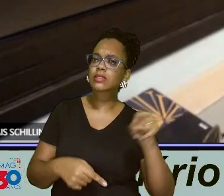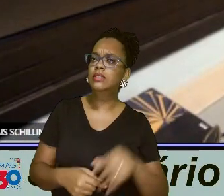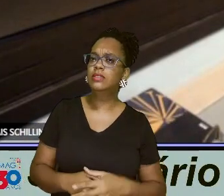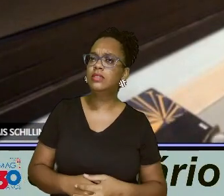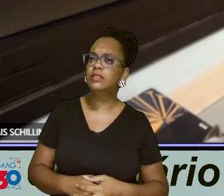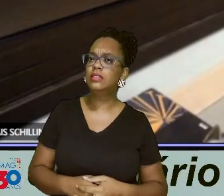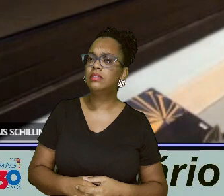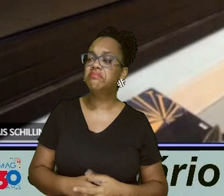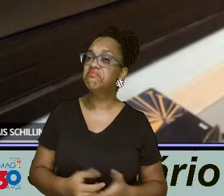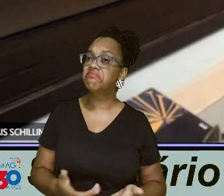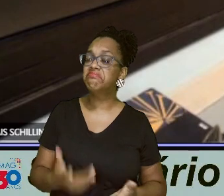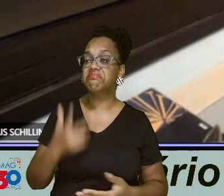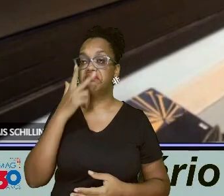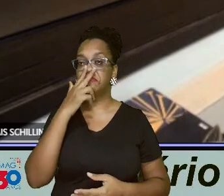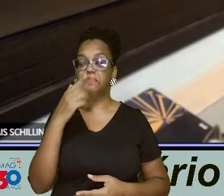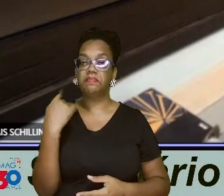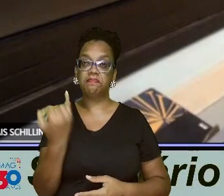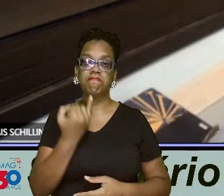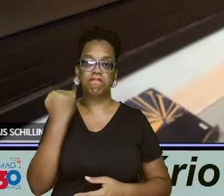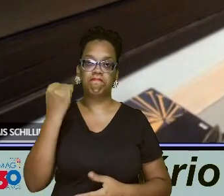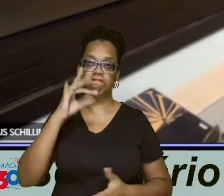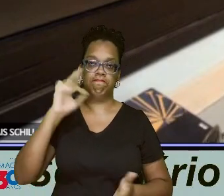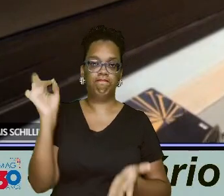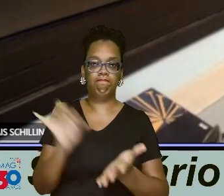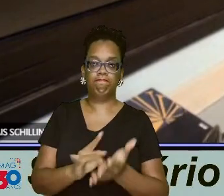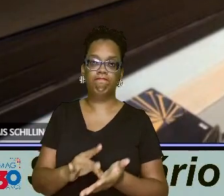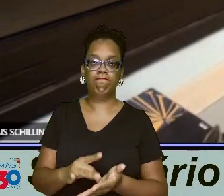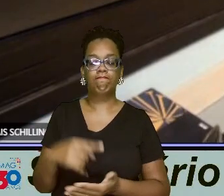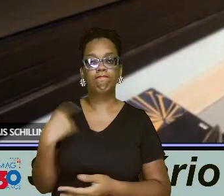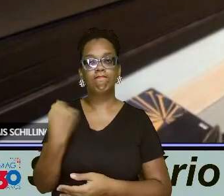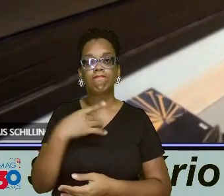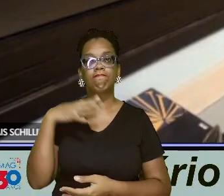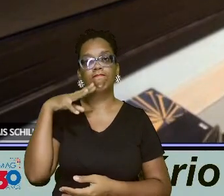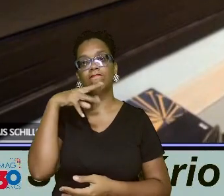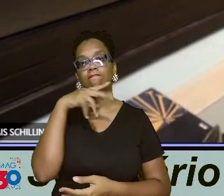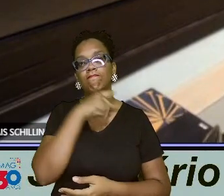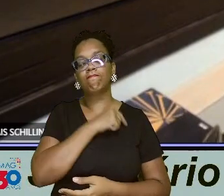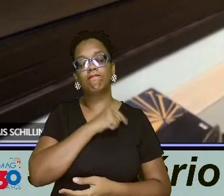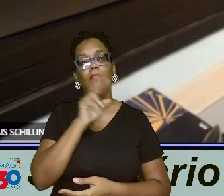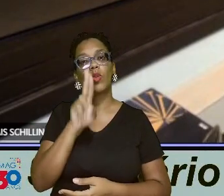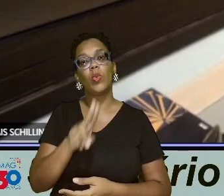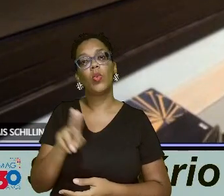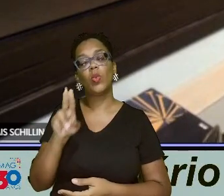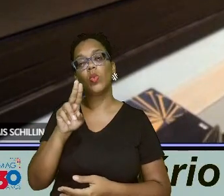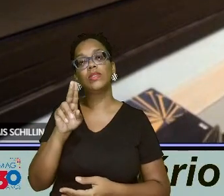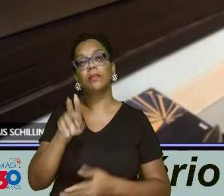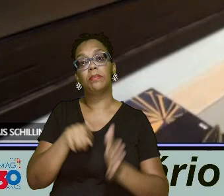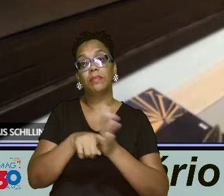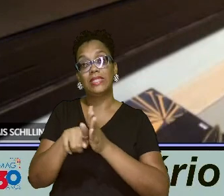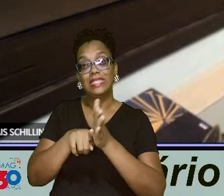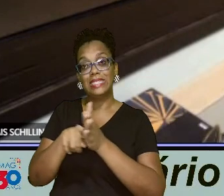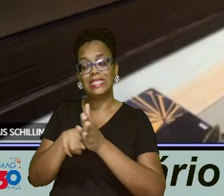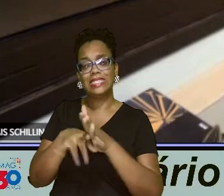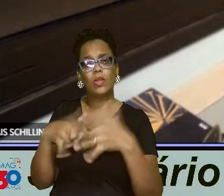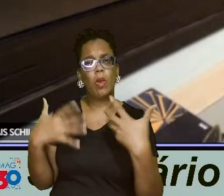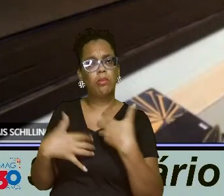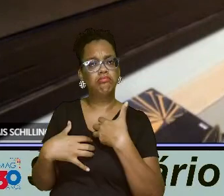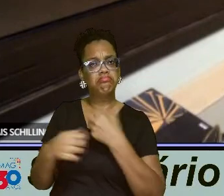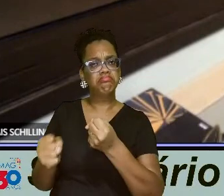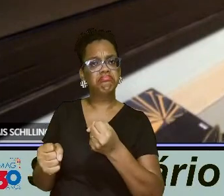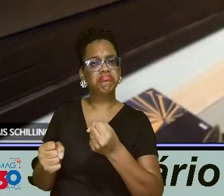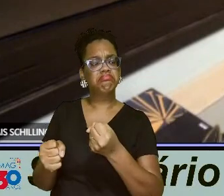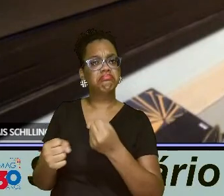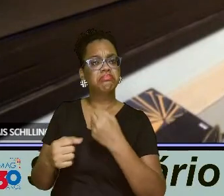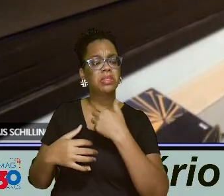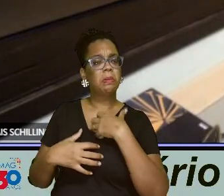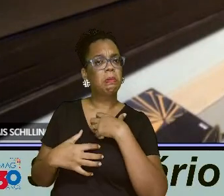assim, achei extremamente válido a gente perceber, através da pesquisa, qual foi o impacto que